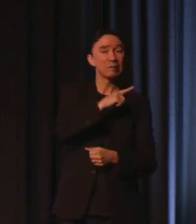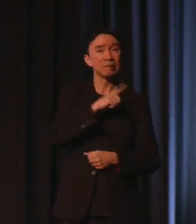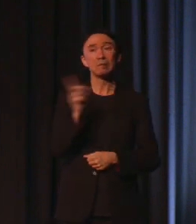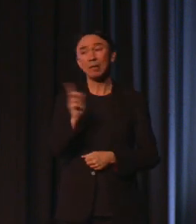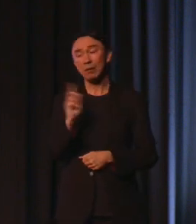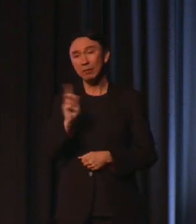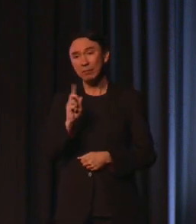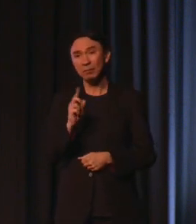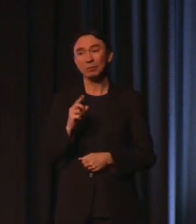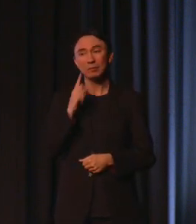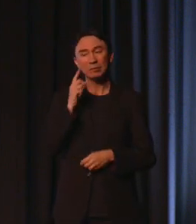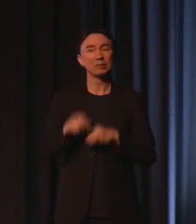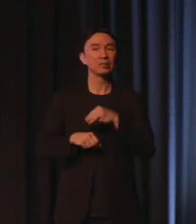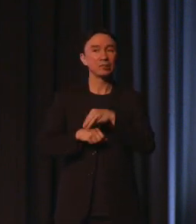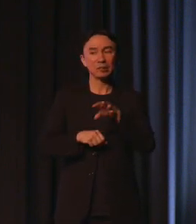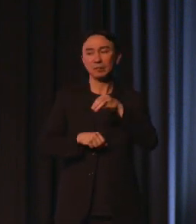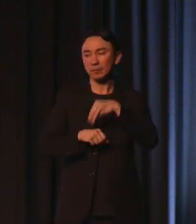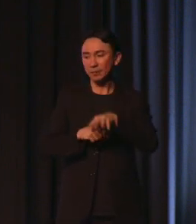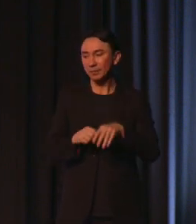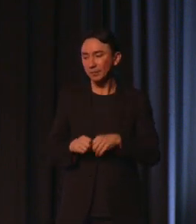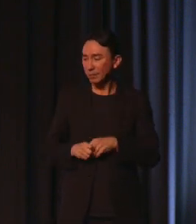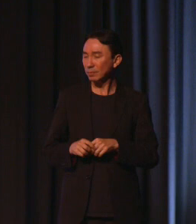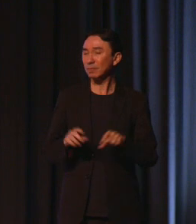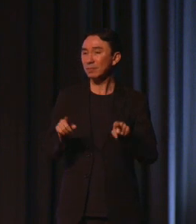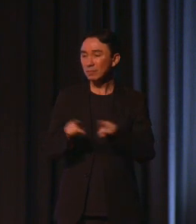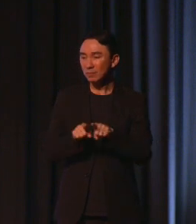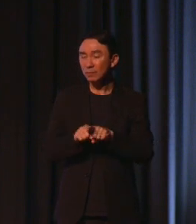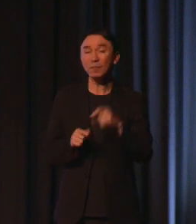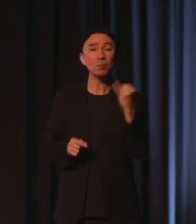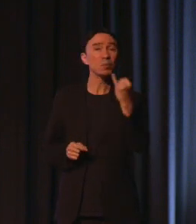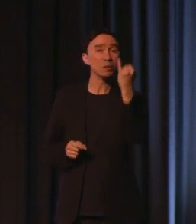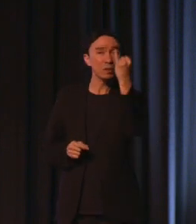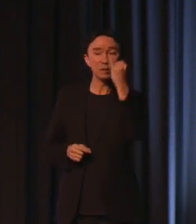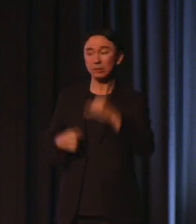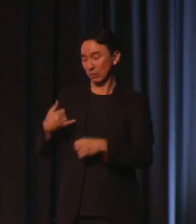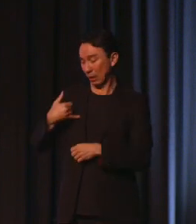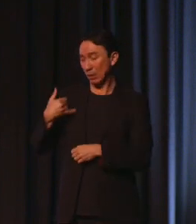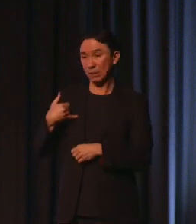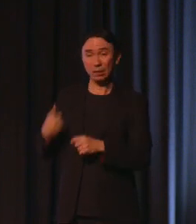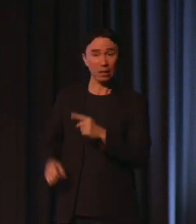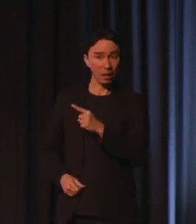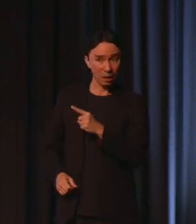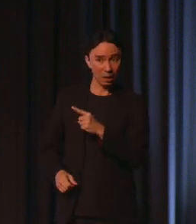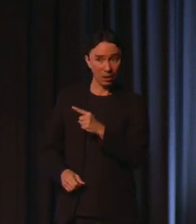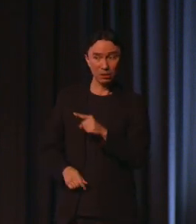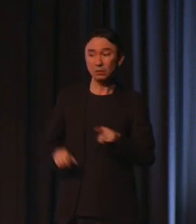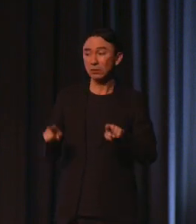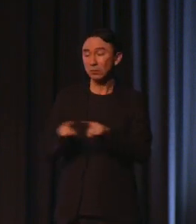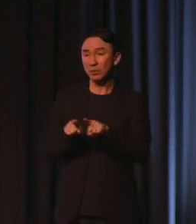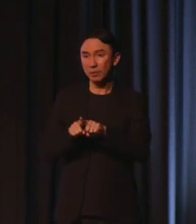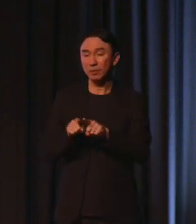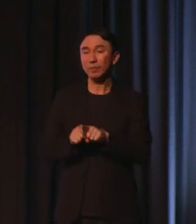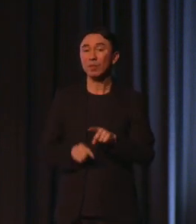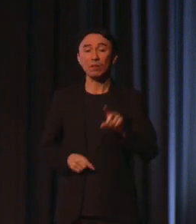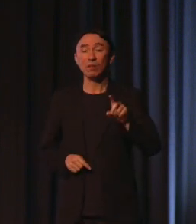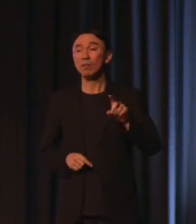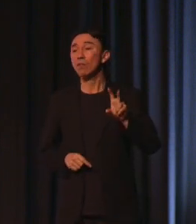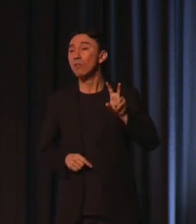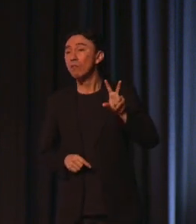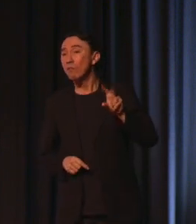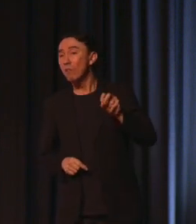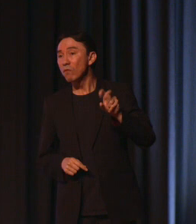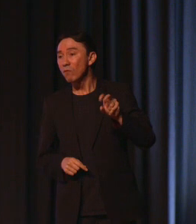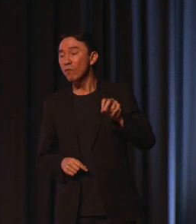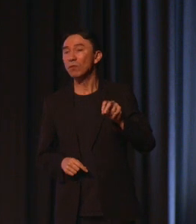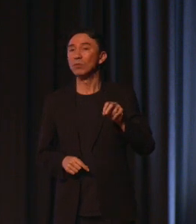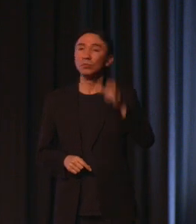A outra coisa importante nessa faixa etária é alertar os avós, principalmente, e as tias, para não